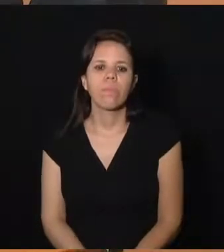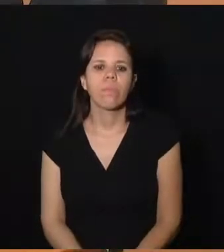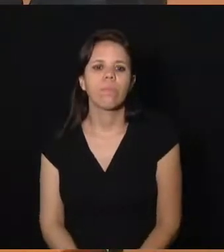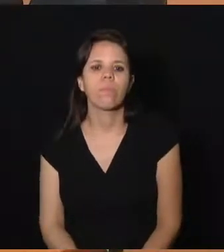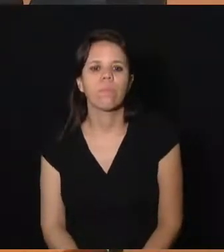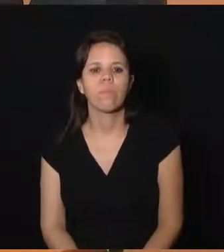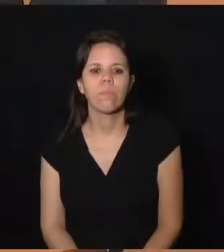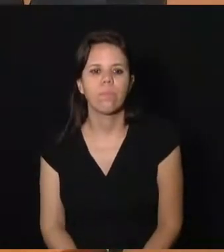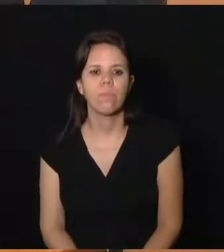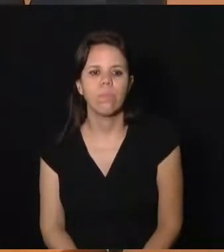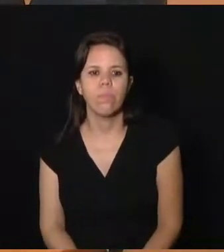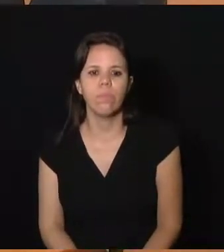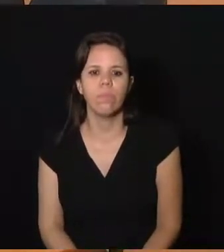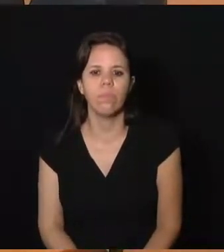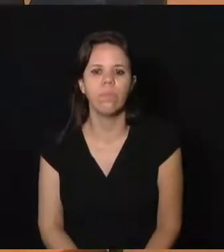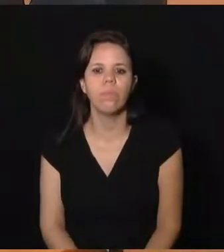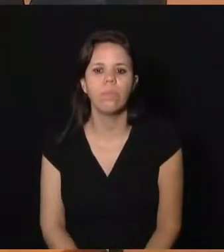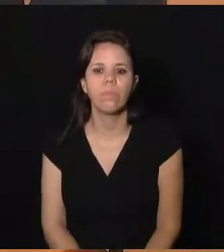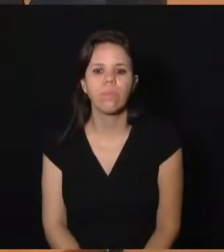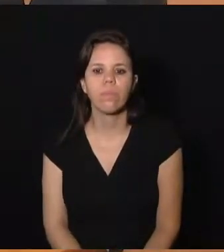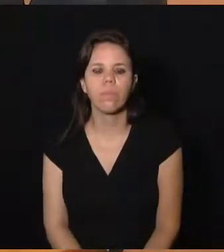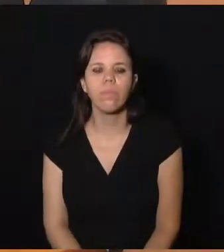Traz o microfone, Marcelo.